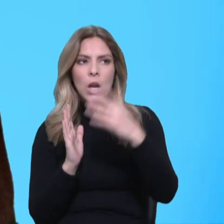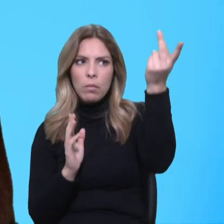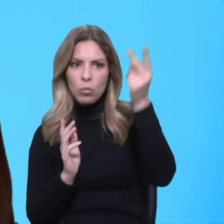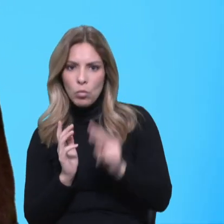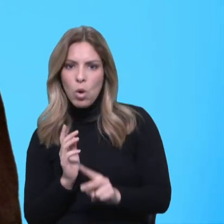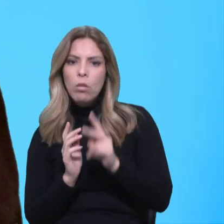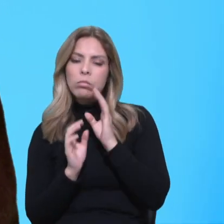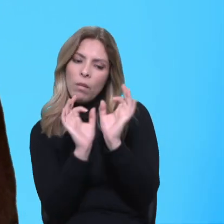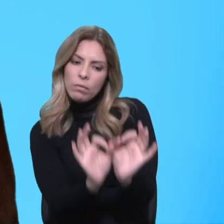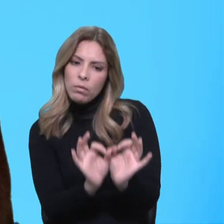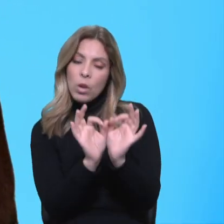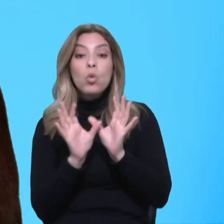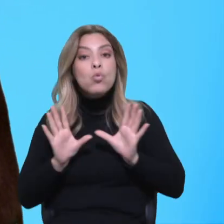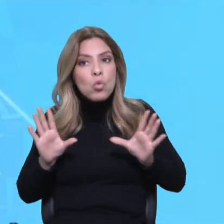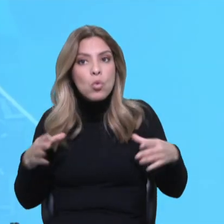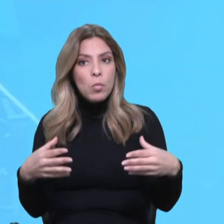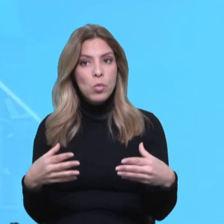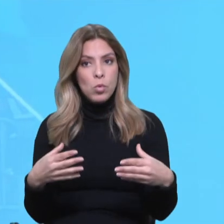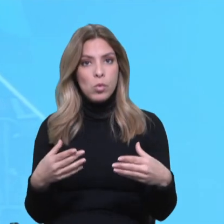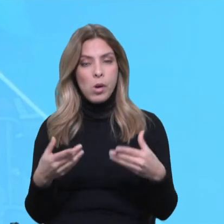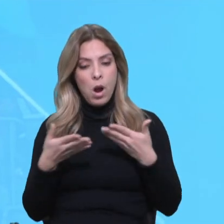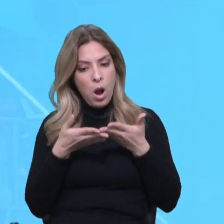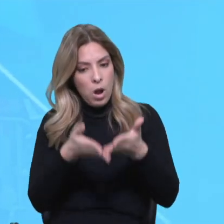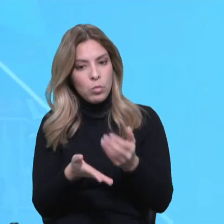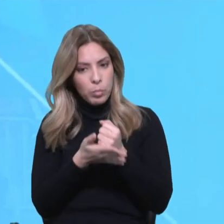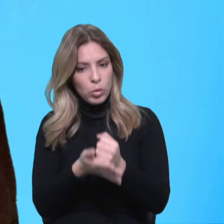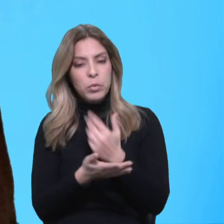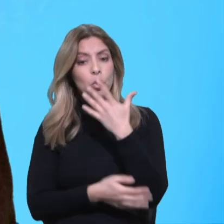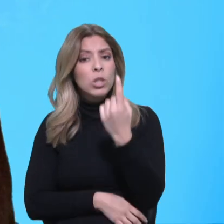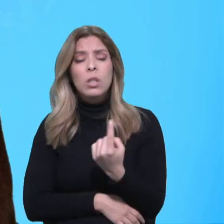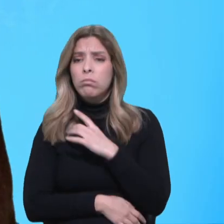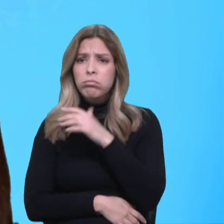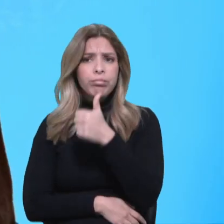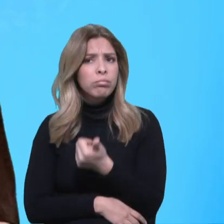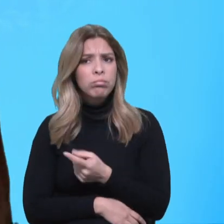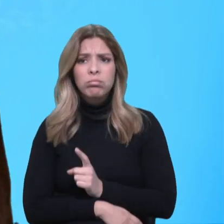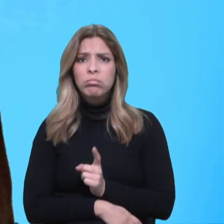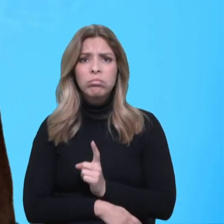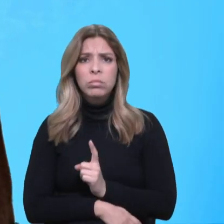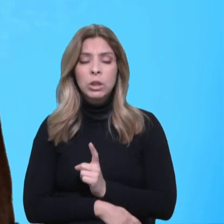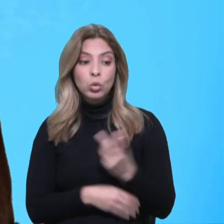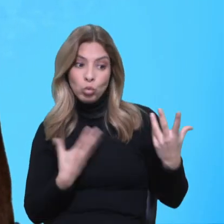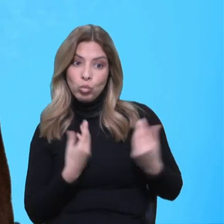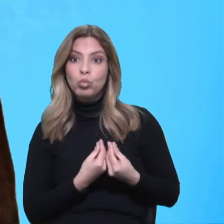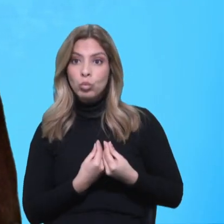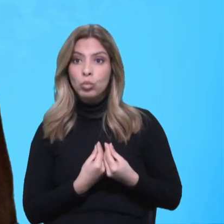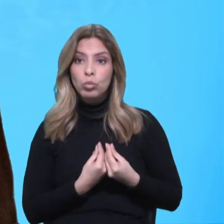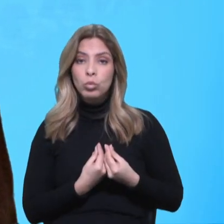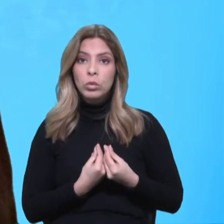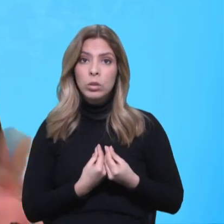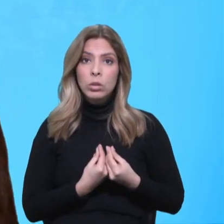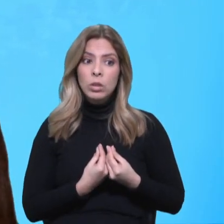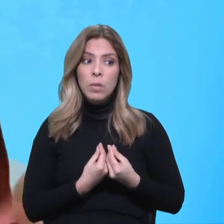desde... Em conjunto. O apoio, sim, em conjunto. Porque percebemos que sozinhos não conseguiríamos. E juntando